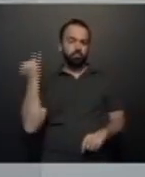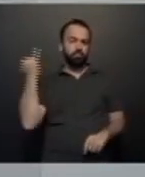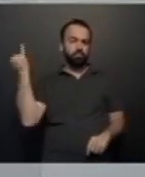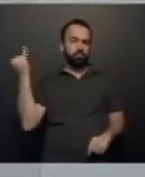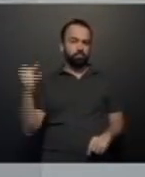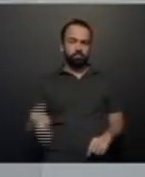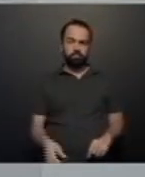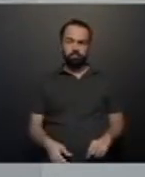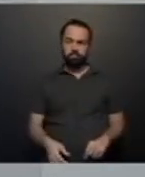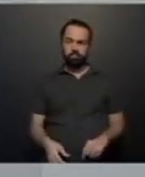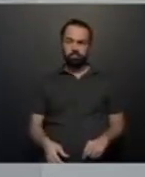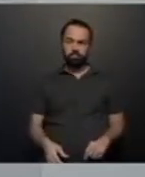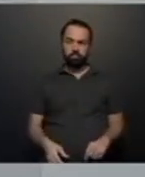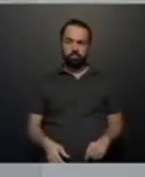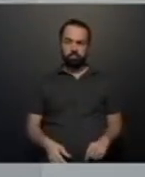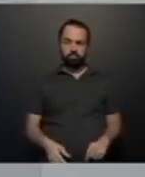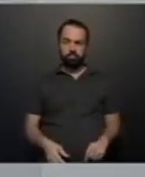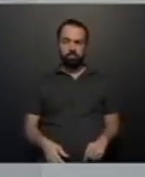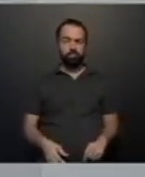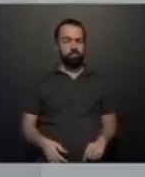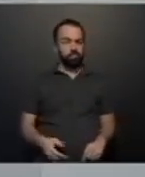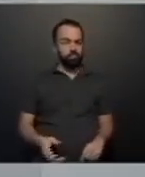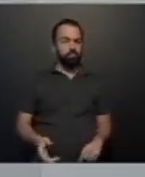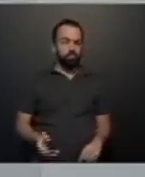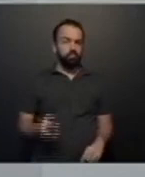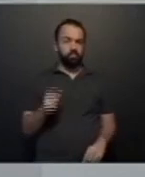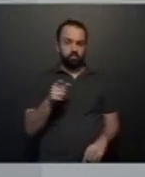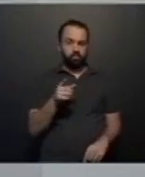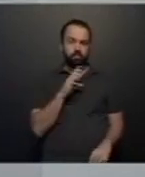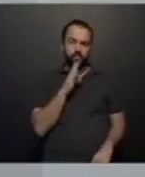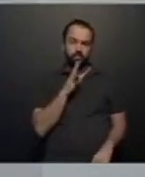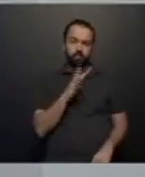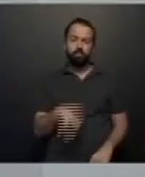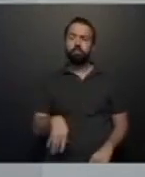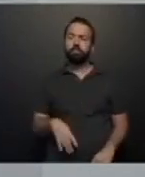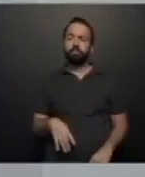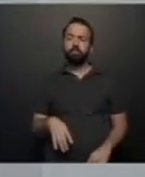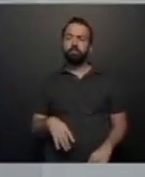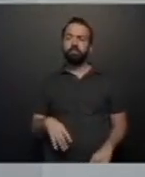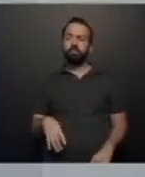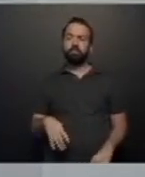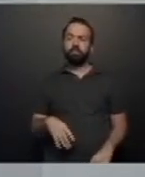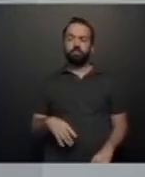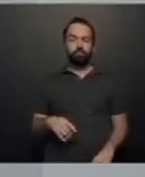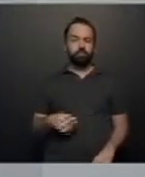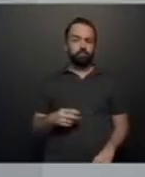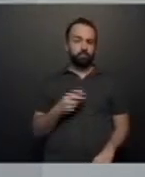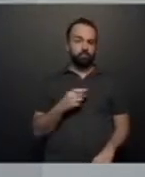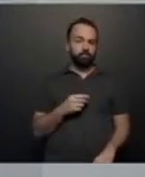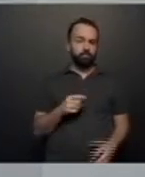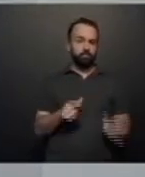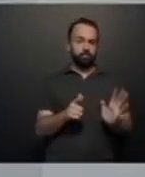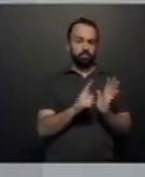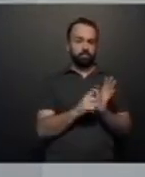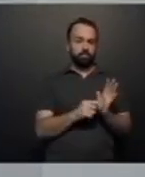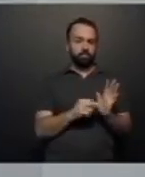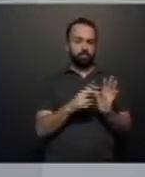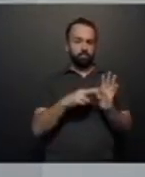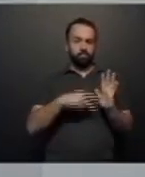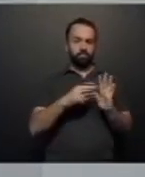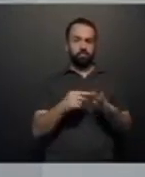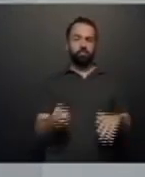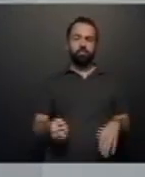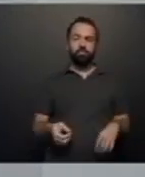saibamos. Penso também que não é novidade para vocês. Como seria a leitura desse conjunto